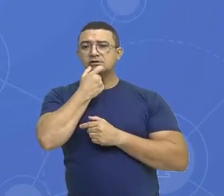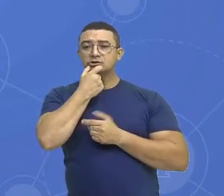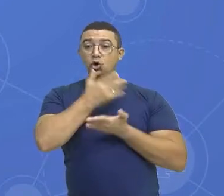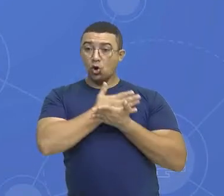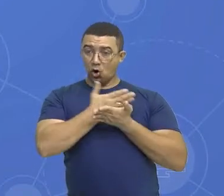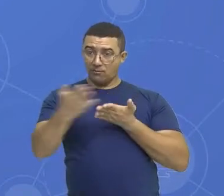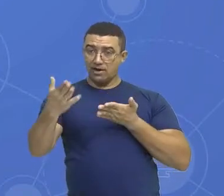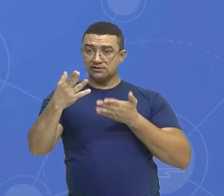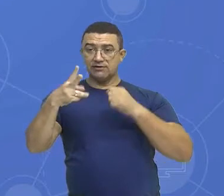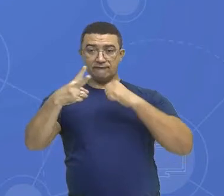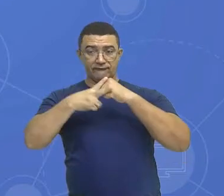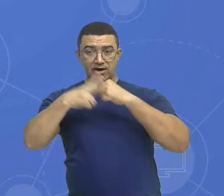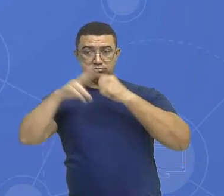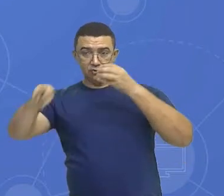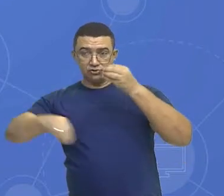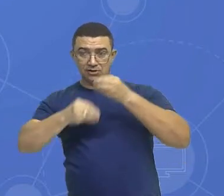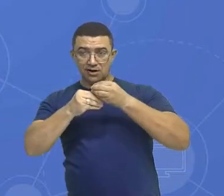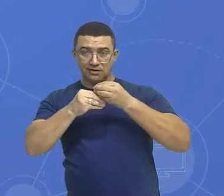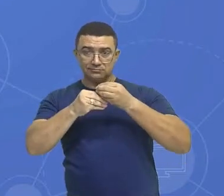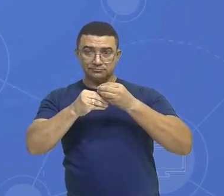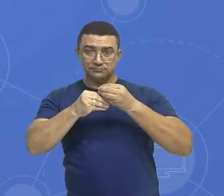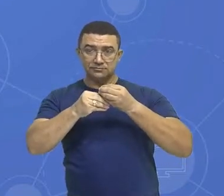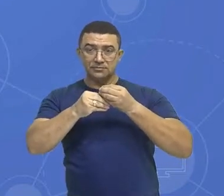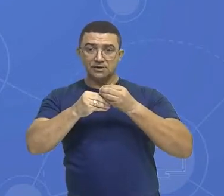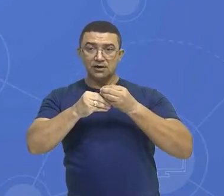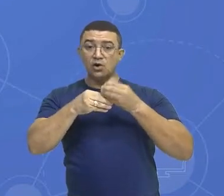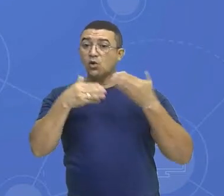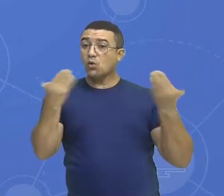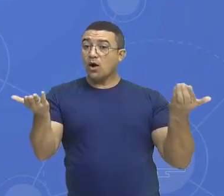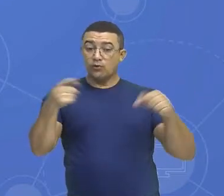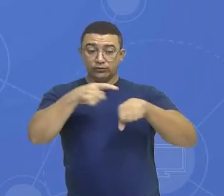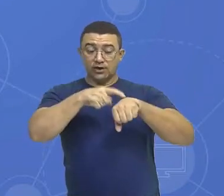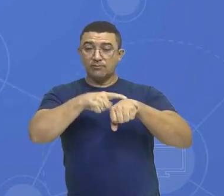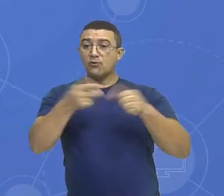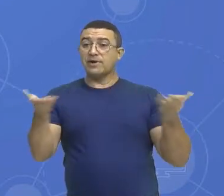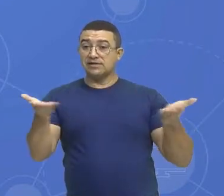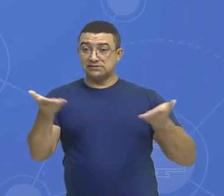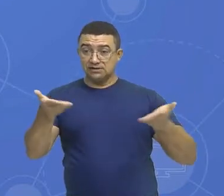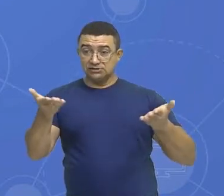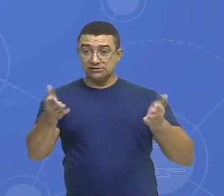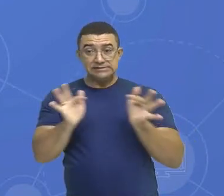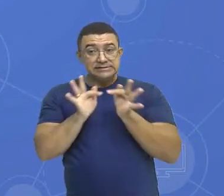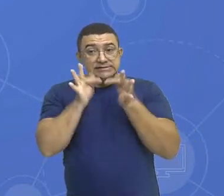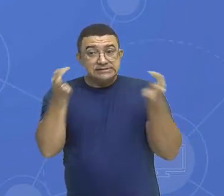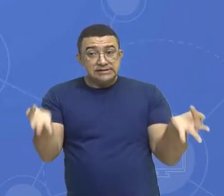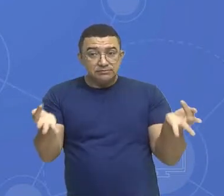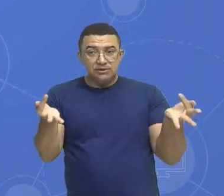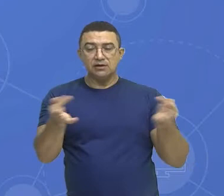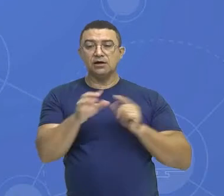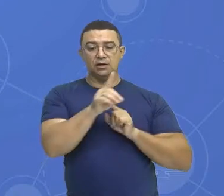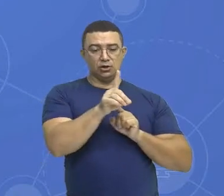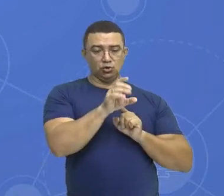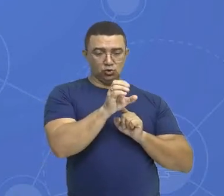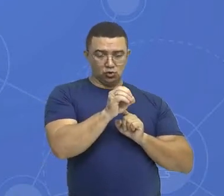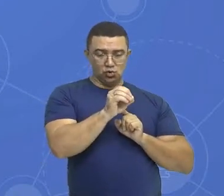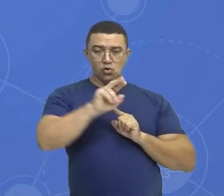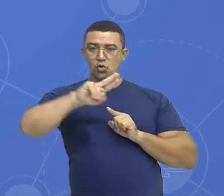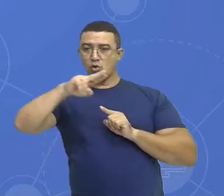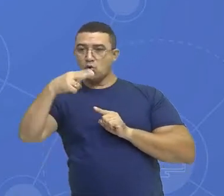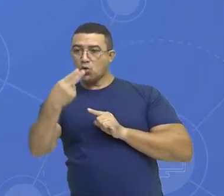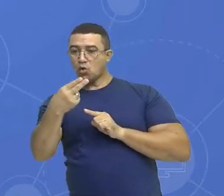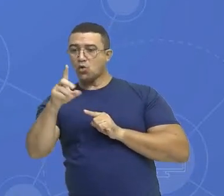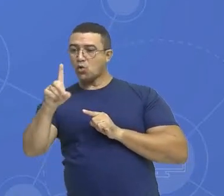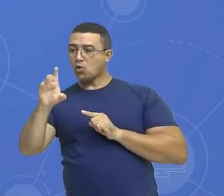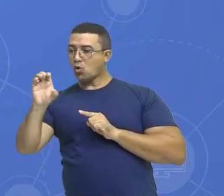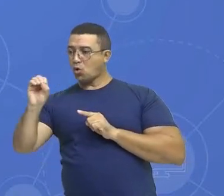verbo auxiliar. Qual é o verbo auxiliar do the simple present? O do, ou então, né, o does. Sempre vou iniciar